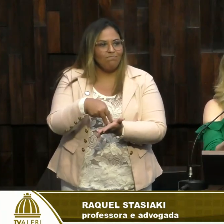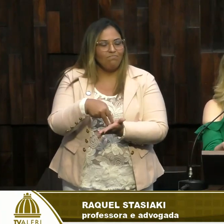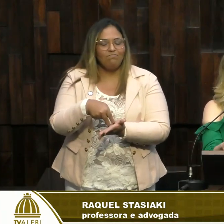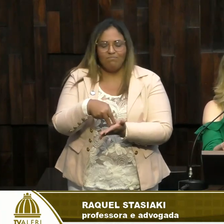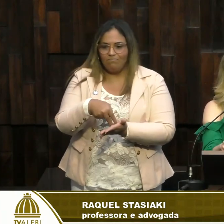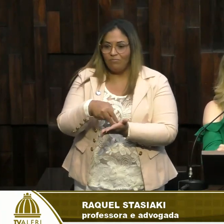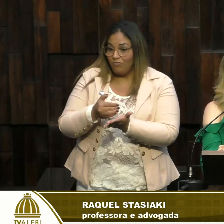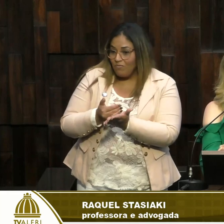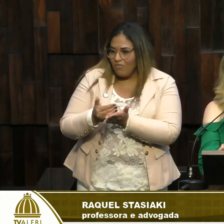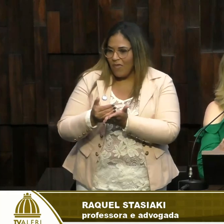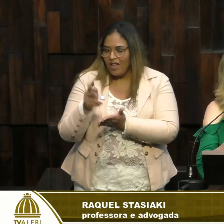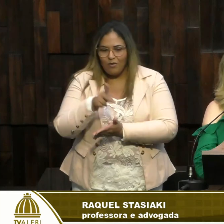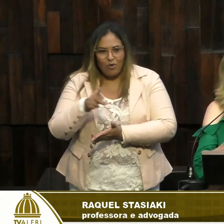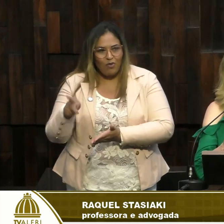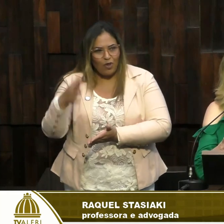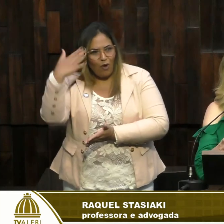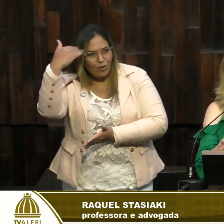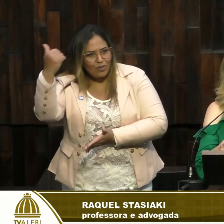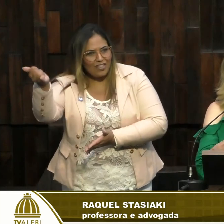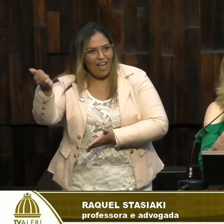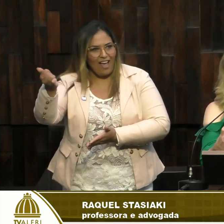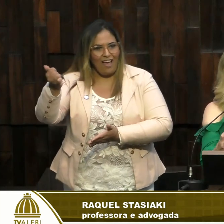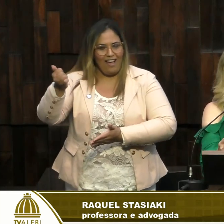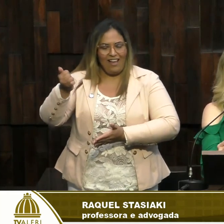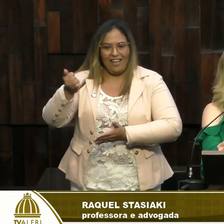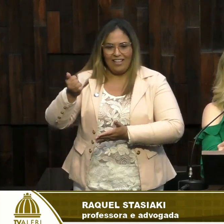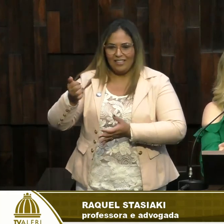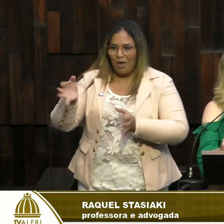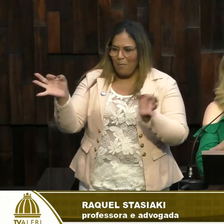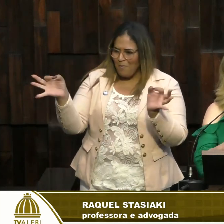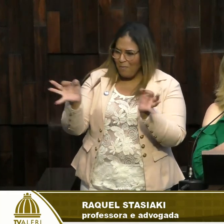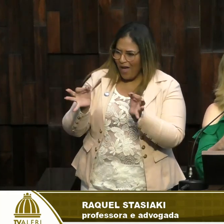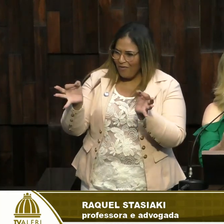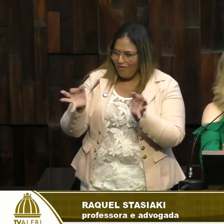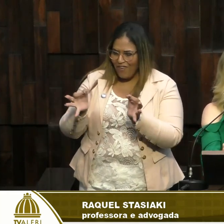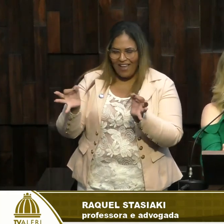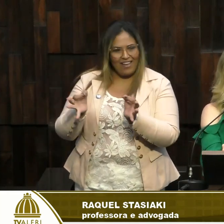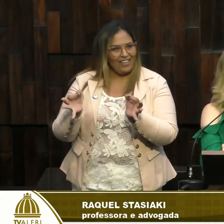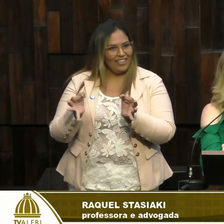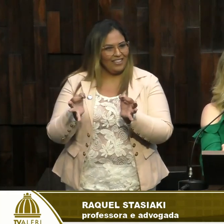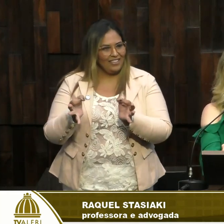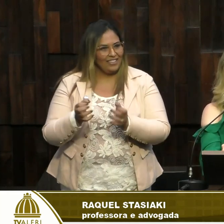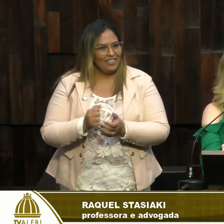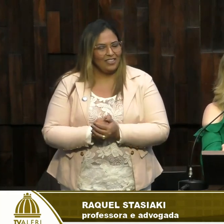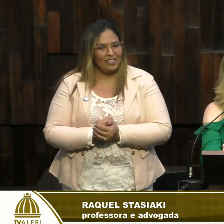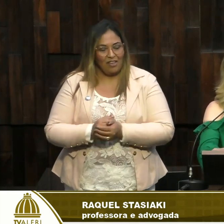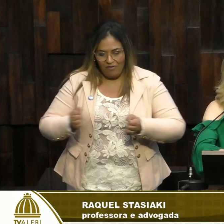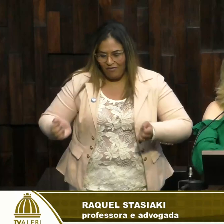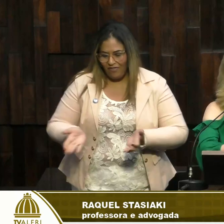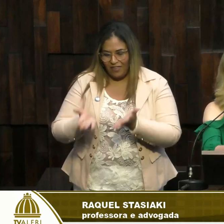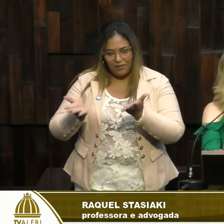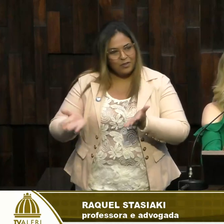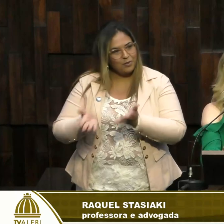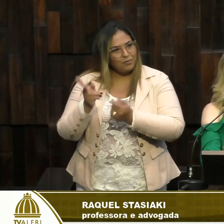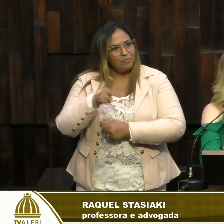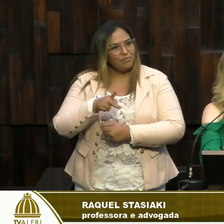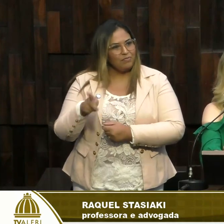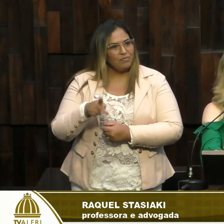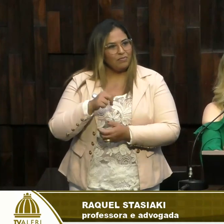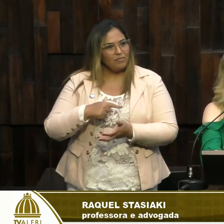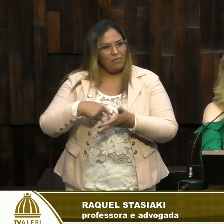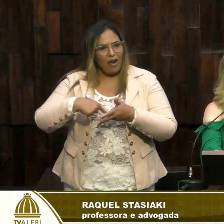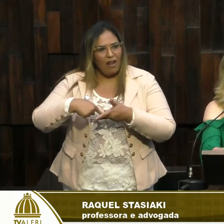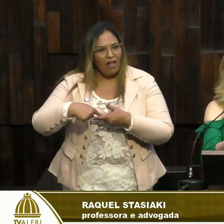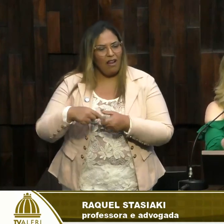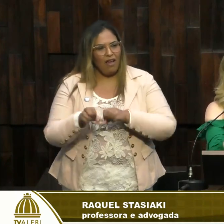dali que o sucesso se aperfeiçoa. Você precisa investir no professor em todas as áreas